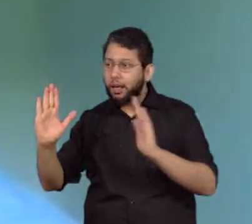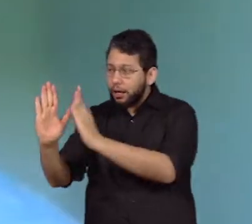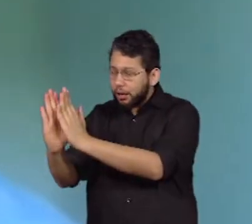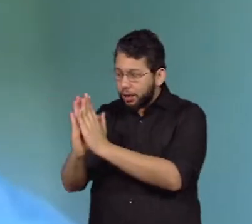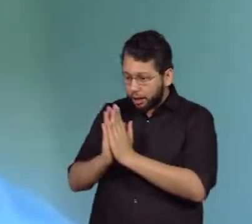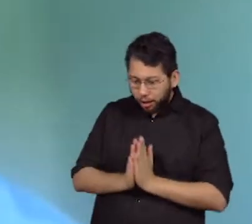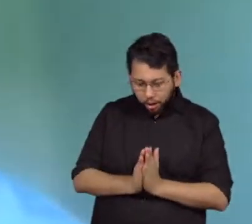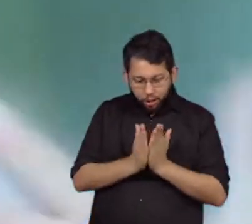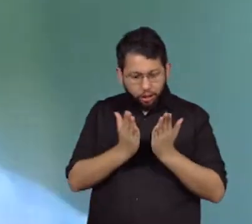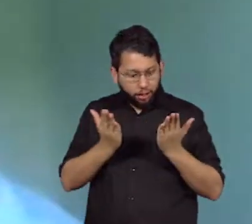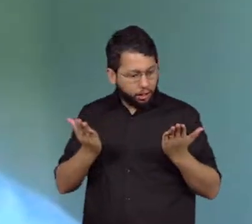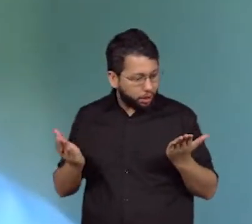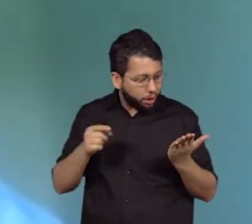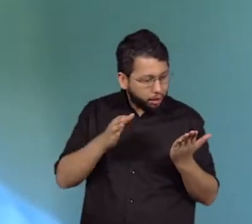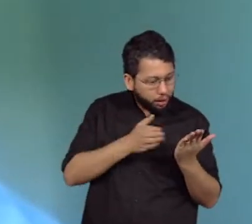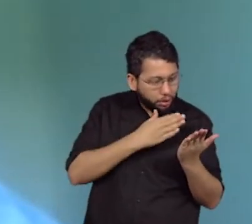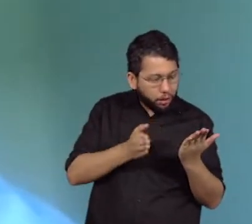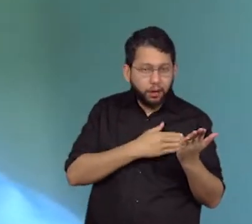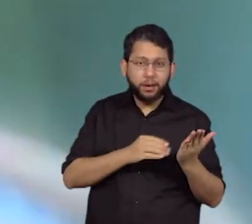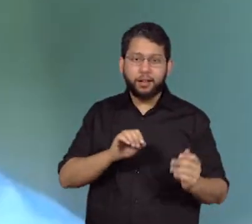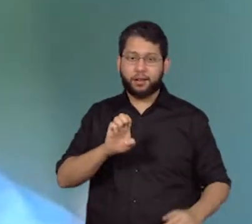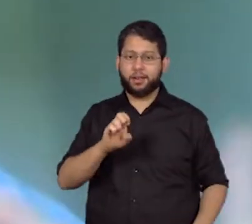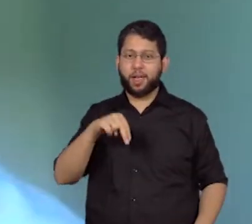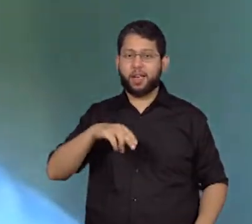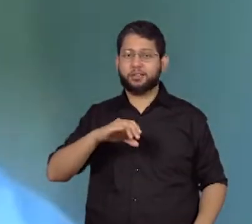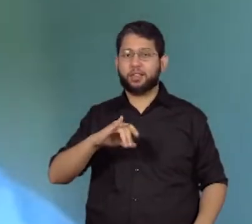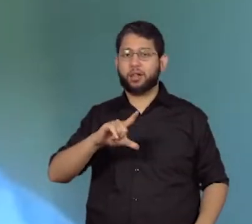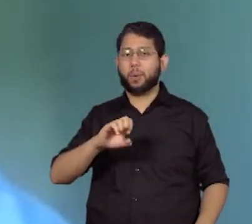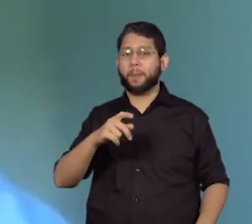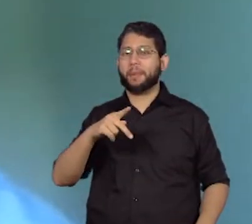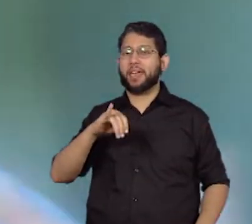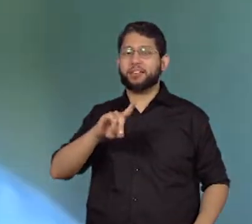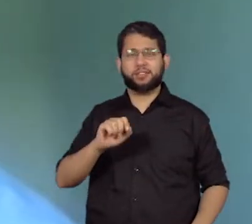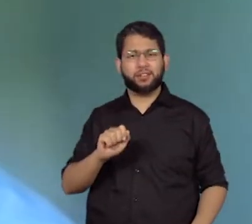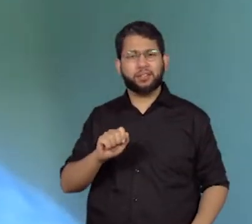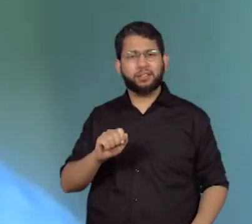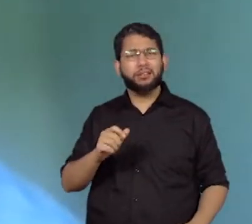senhora e diante de um banner com os dizeres Festa de Encerramento FGV.